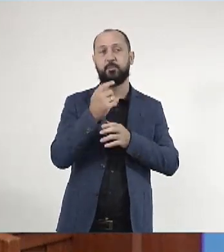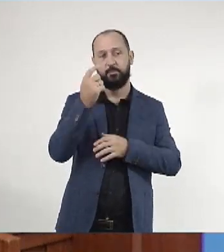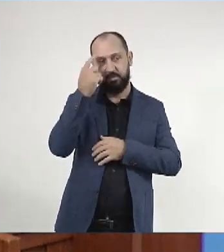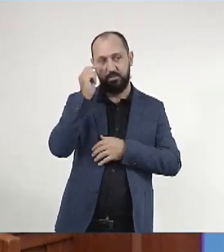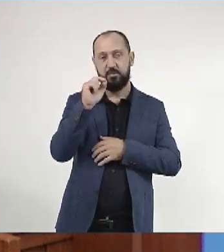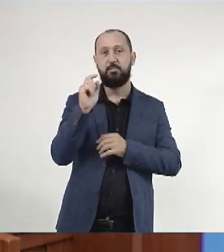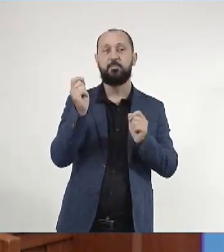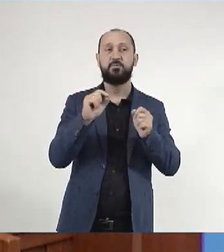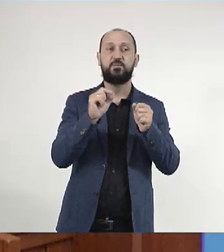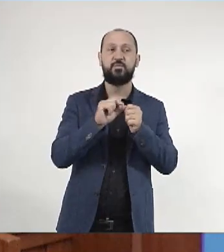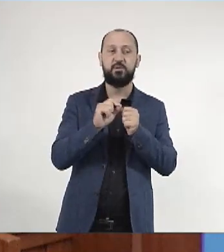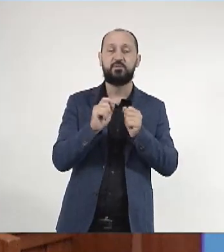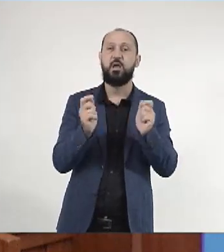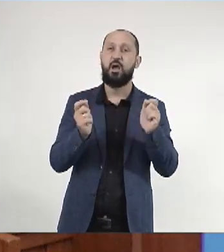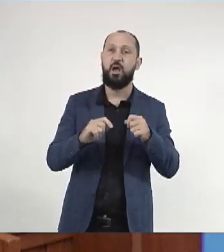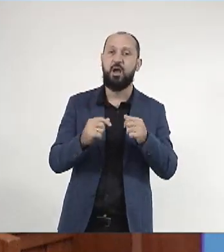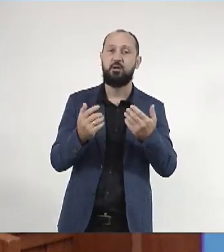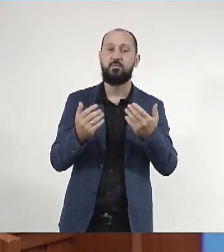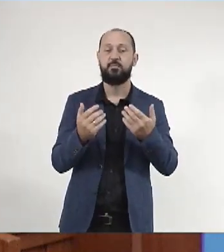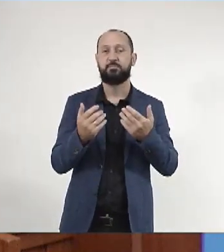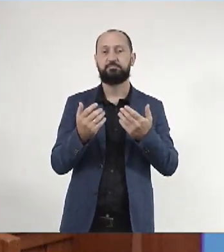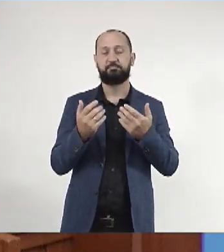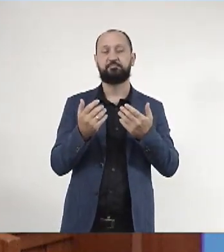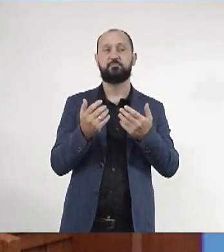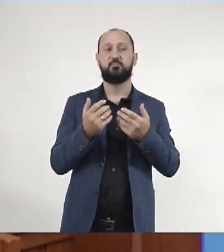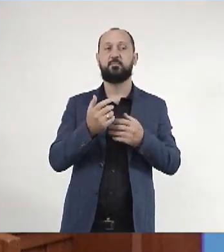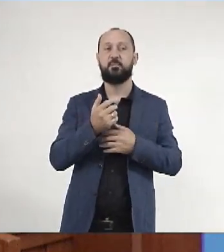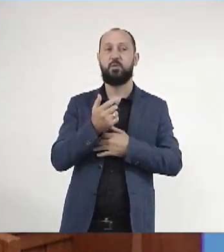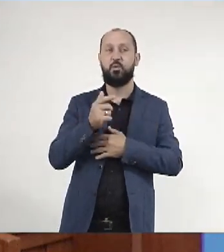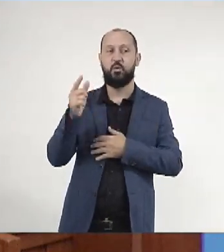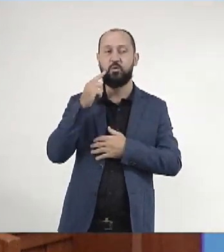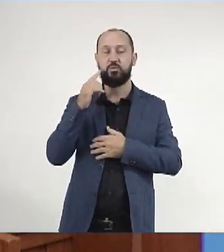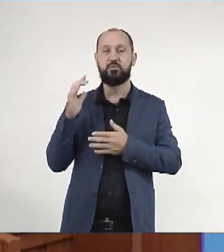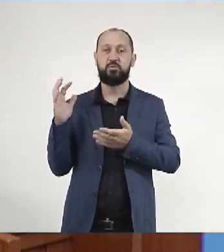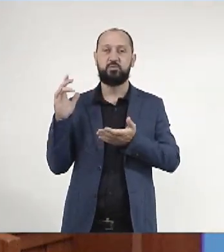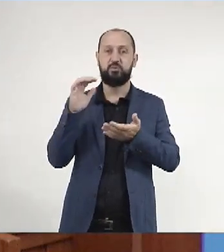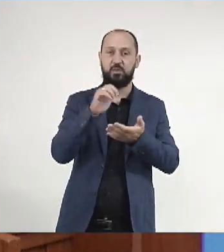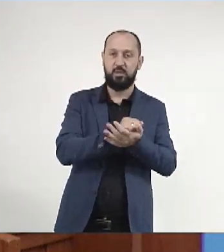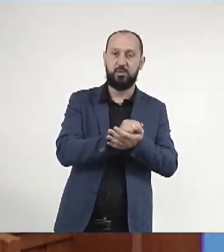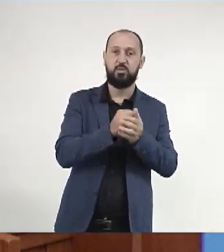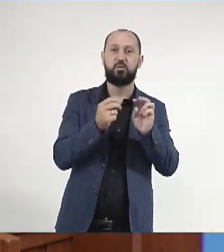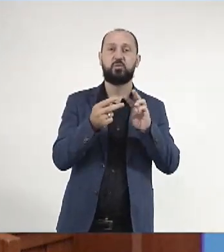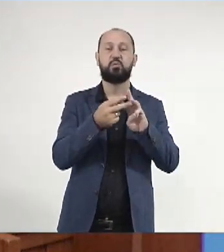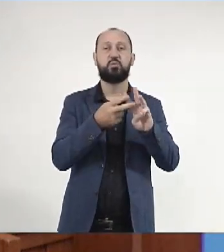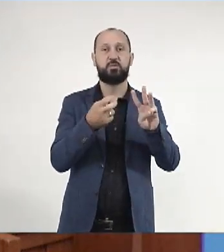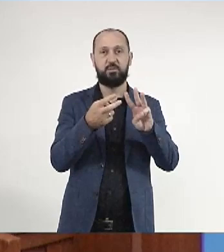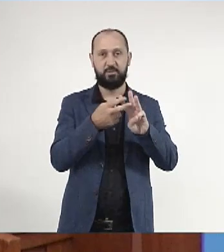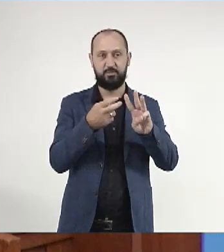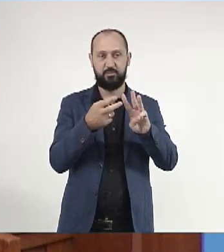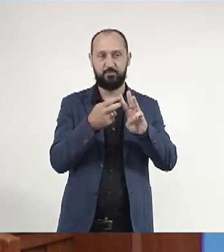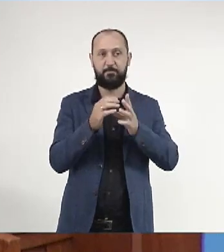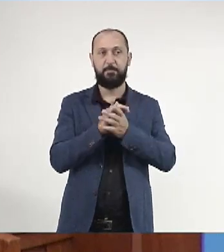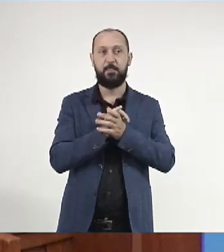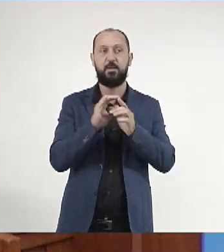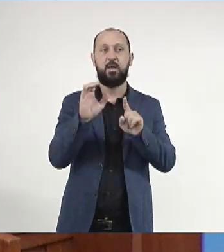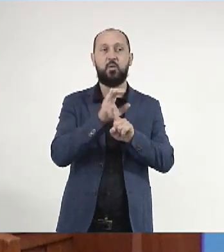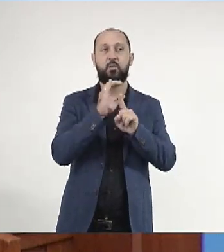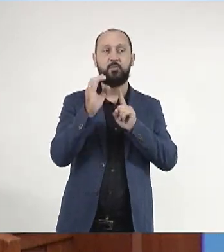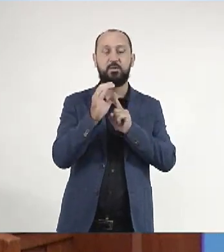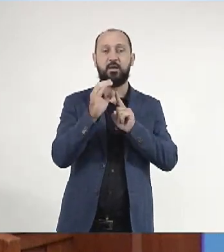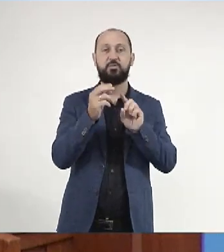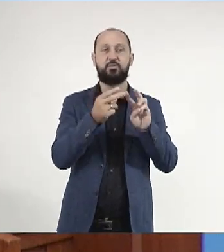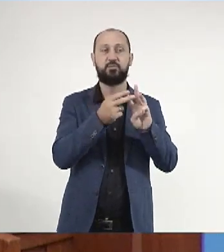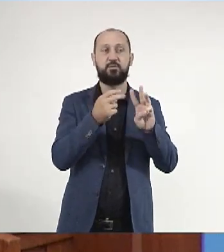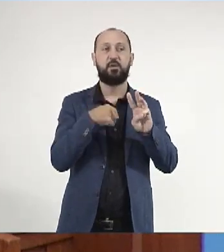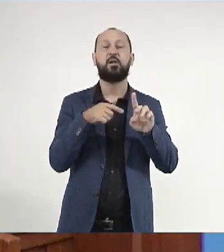que isso poderia abrir um precedente, né, para outras retomadas dos índios, e a comunidade indígena